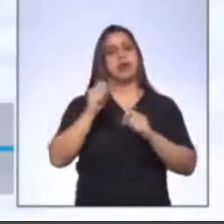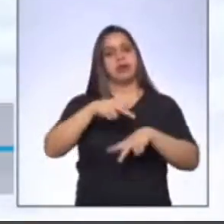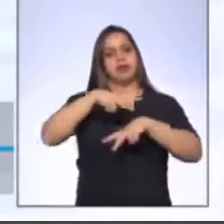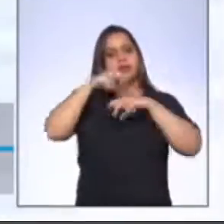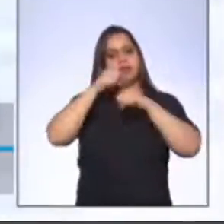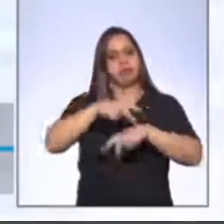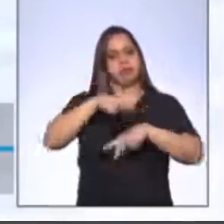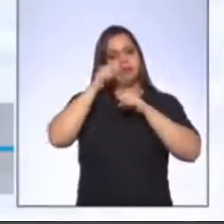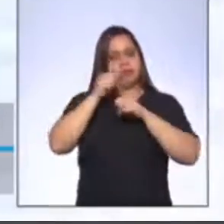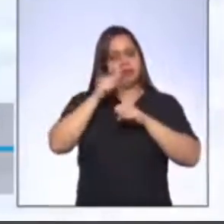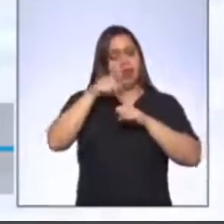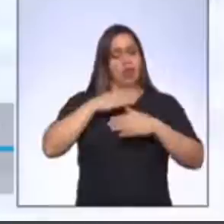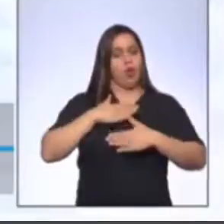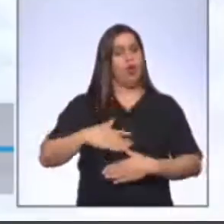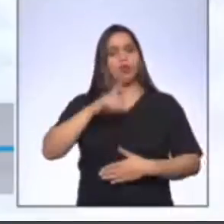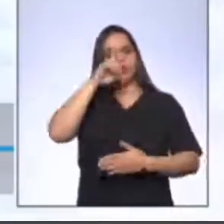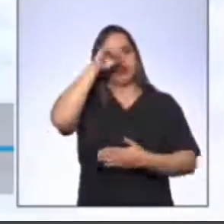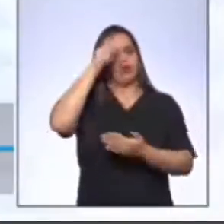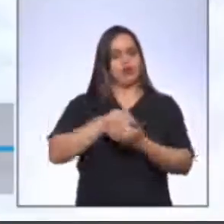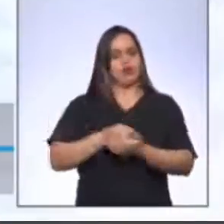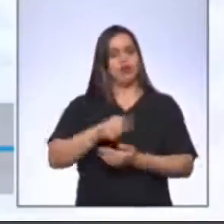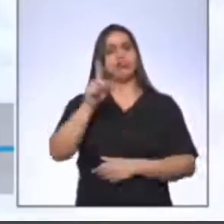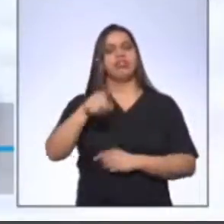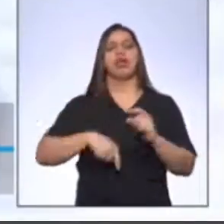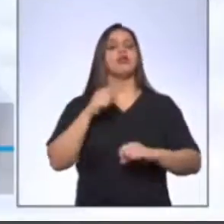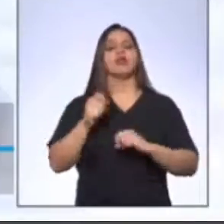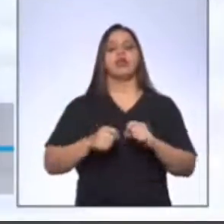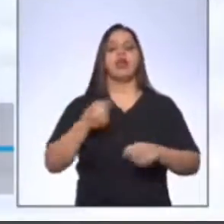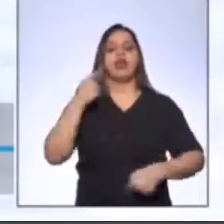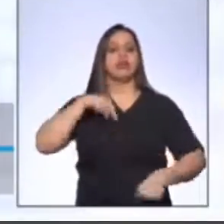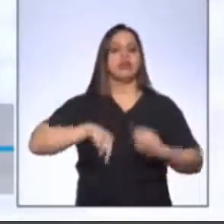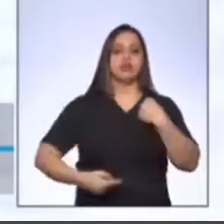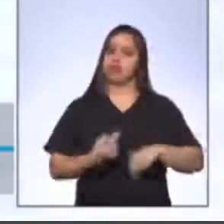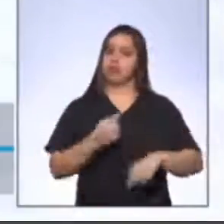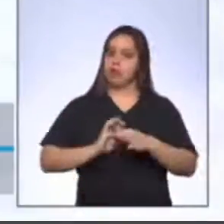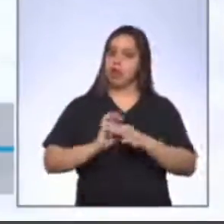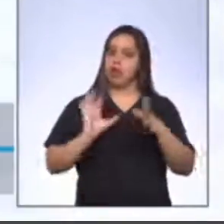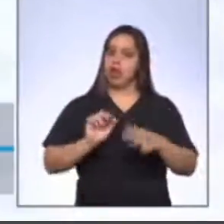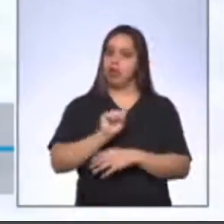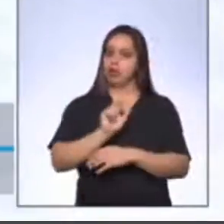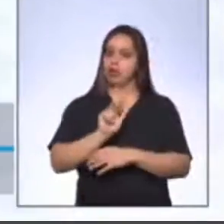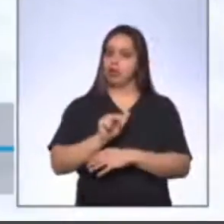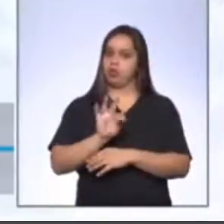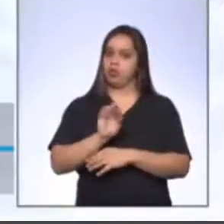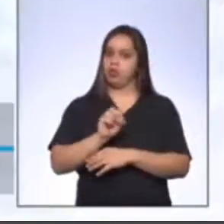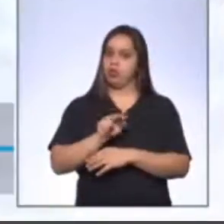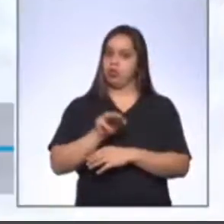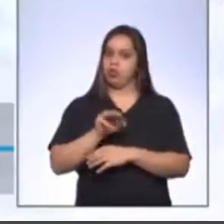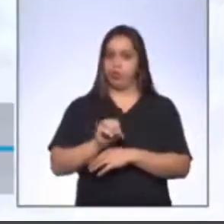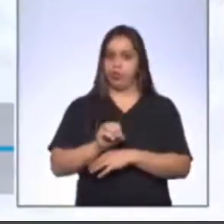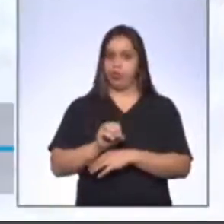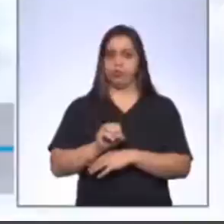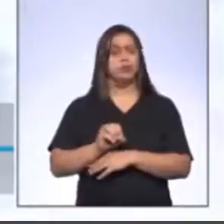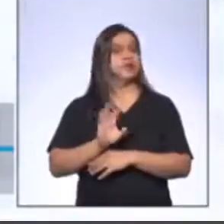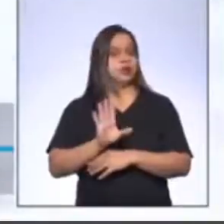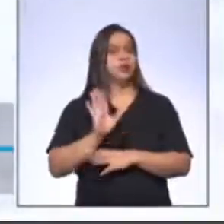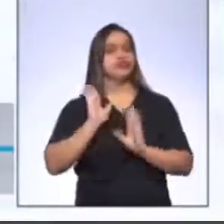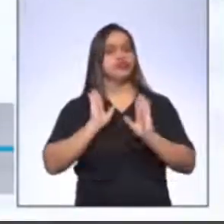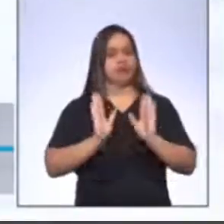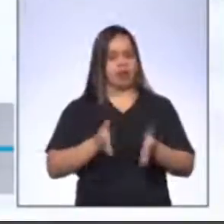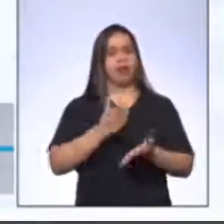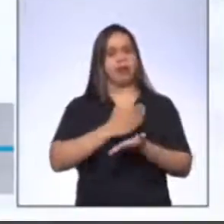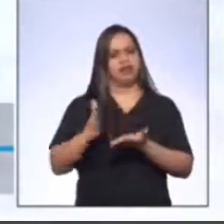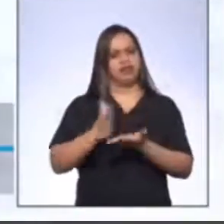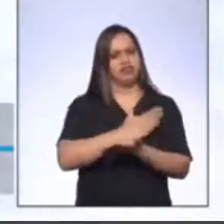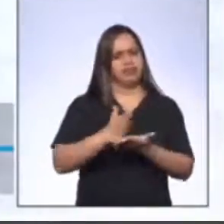decisão por você é o seu automático esse é o sistema nervoso autônomo tá bom então a gente tem basicamente dá para subdividir-se